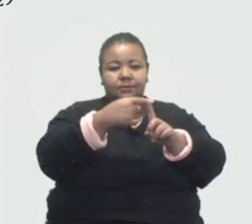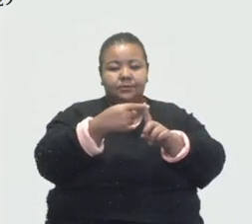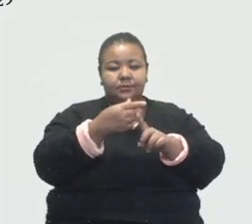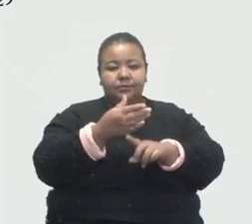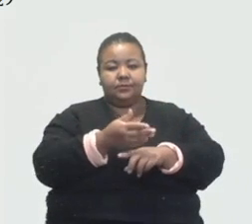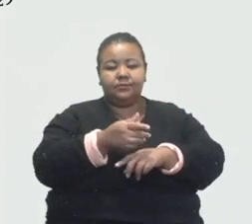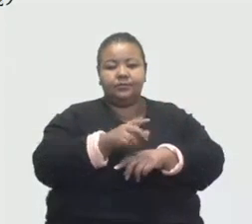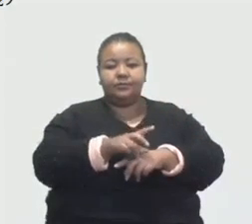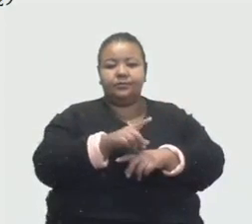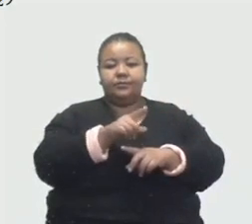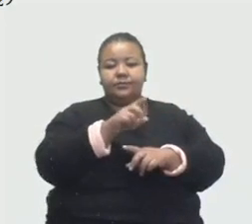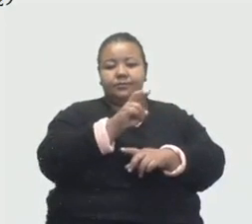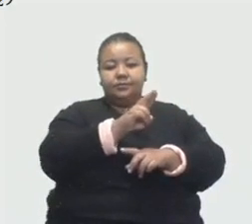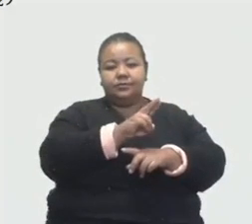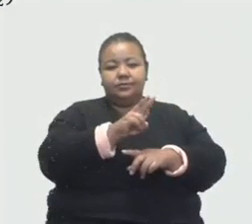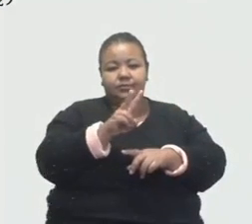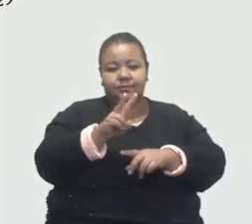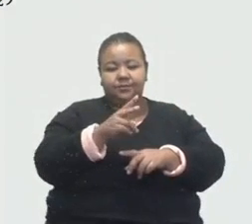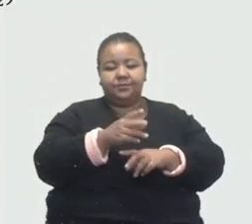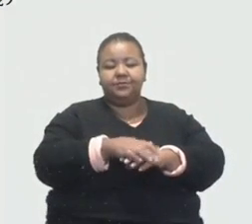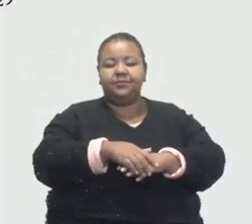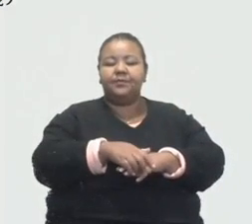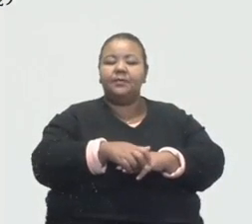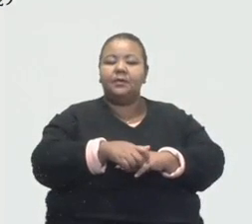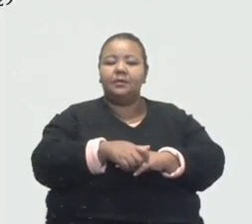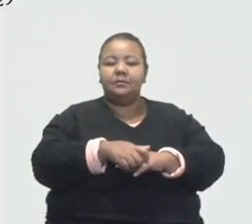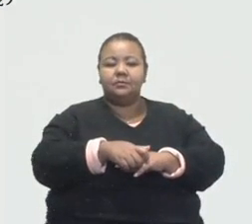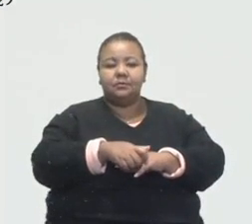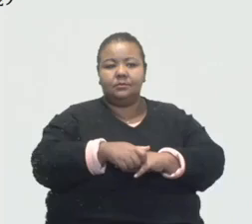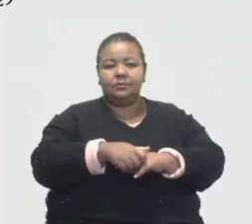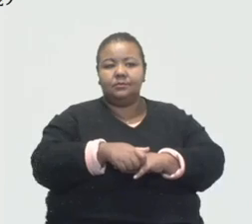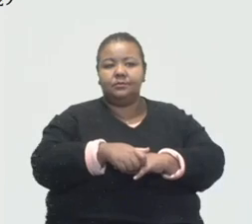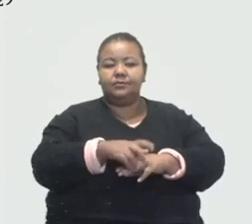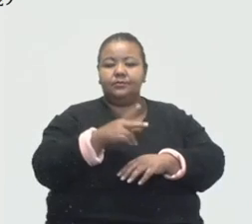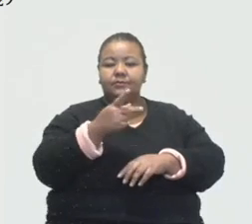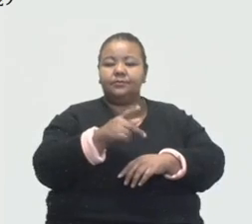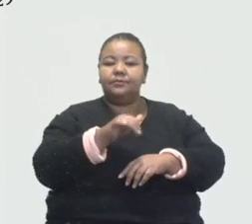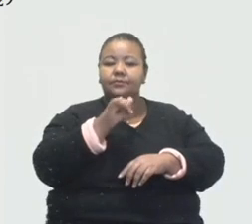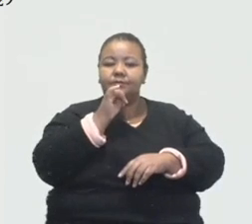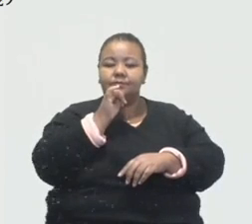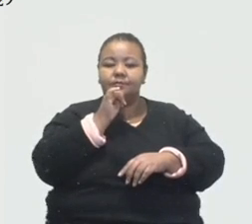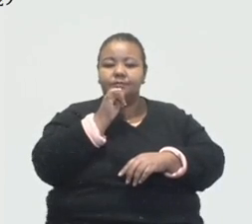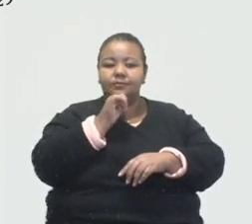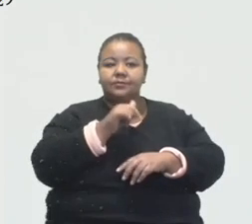soma dos vetores. Então, nós temos, nesse caso,